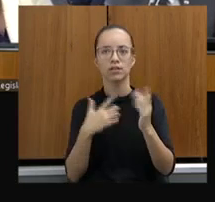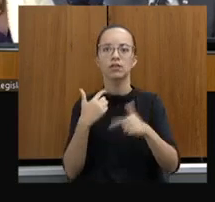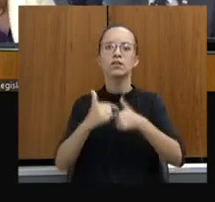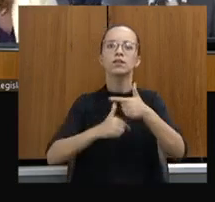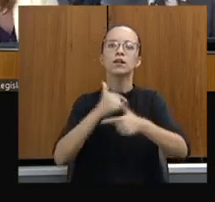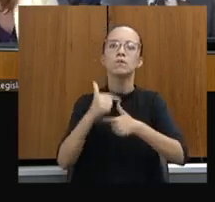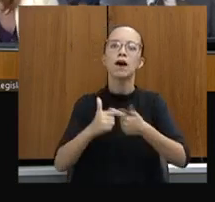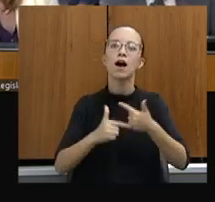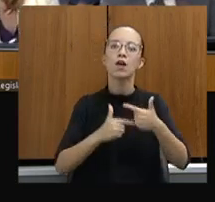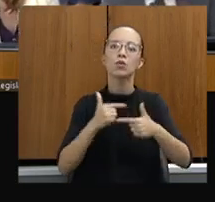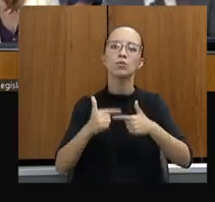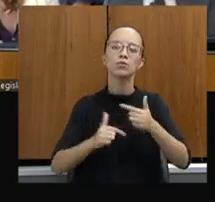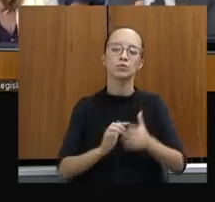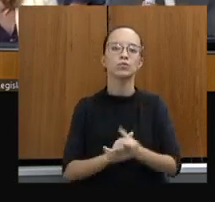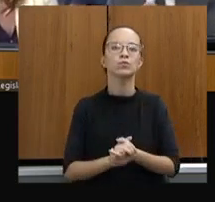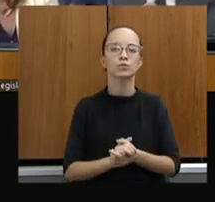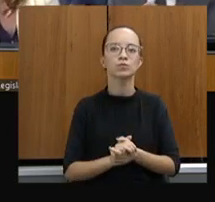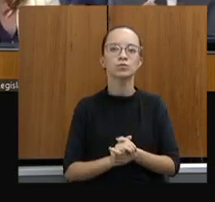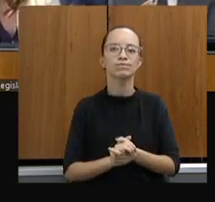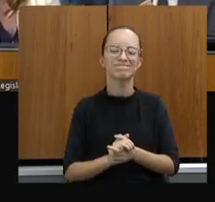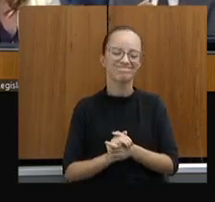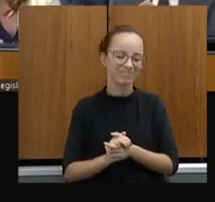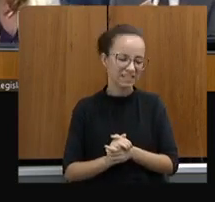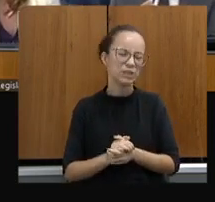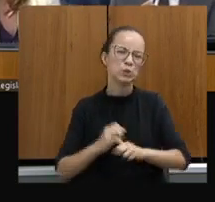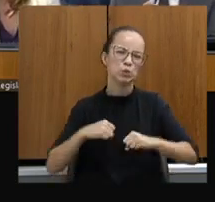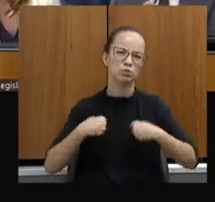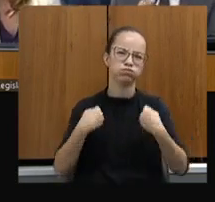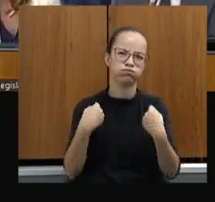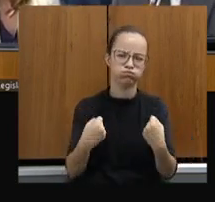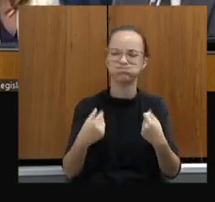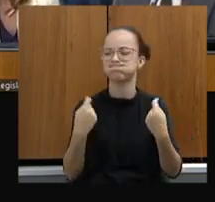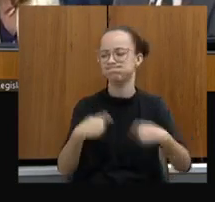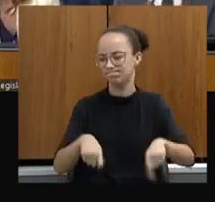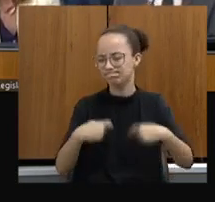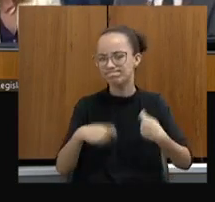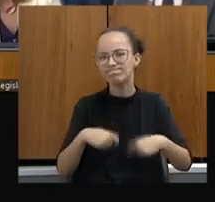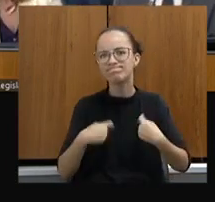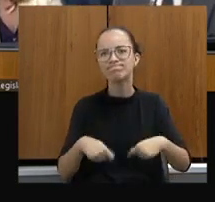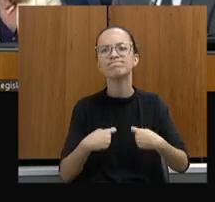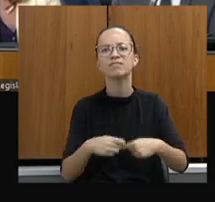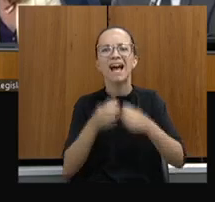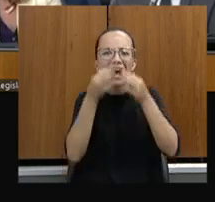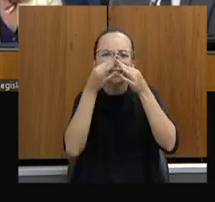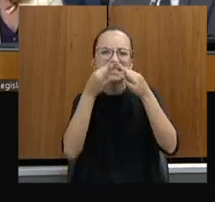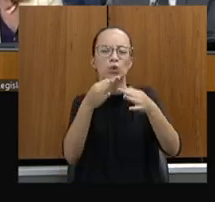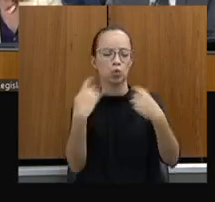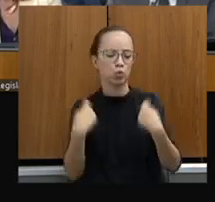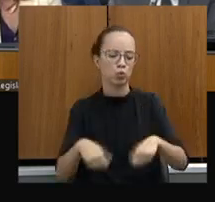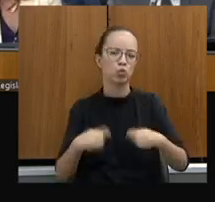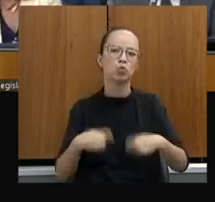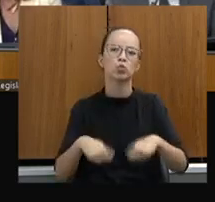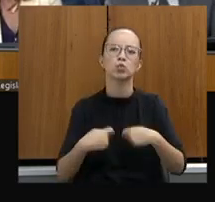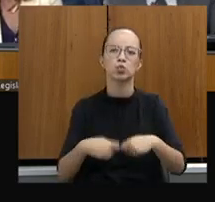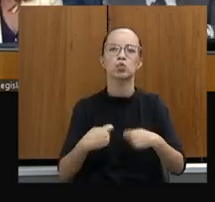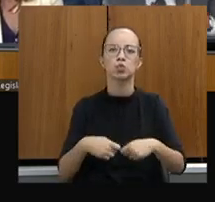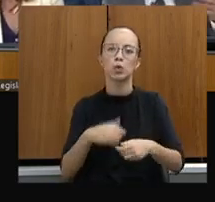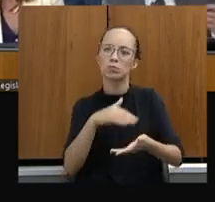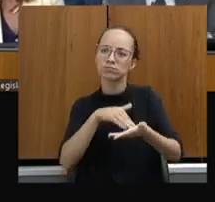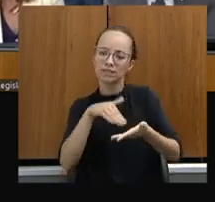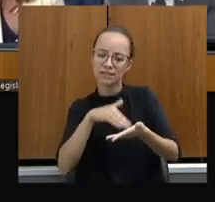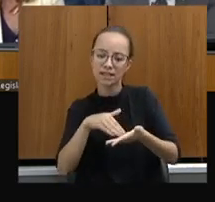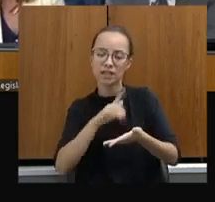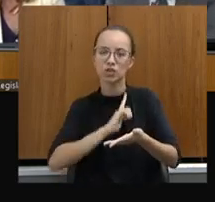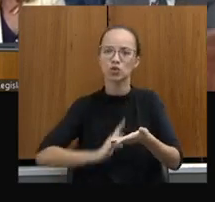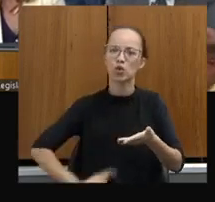trabalho muito que demanda muito esforço que demanda muita atenção né da secretaria de governo de todos